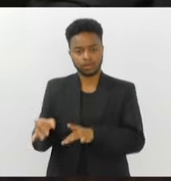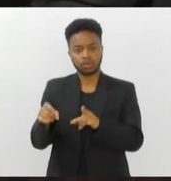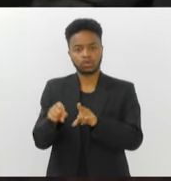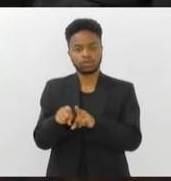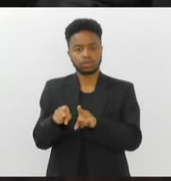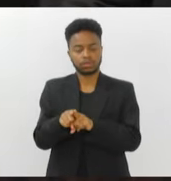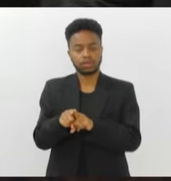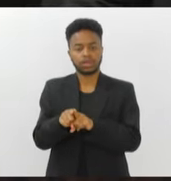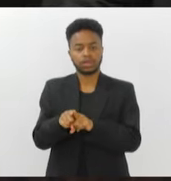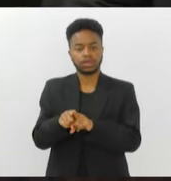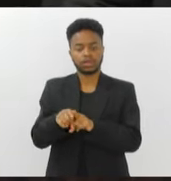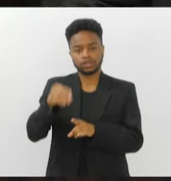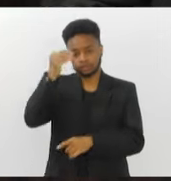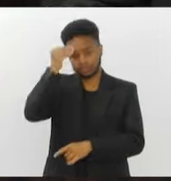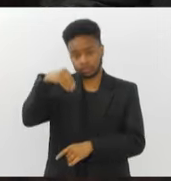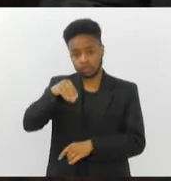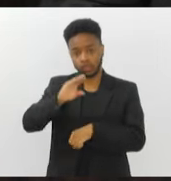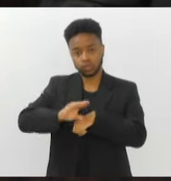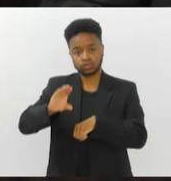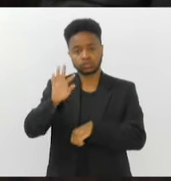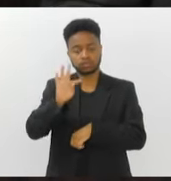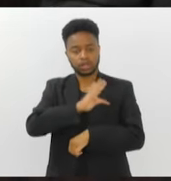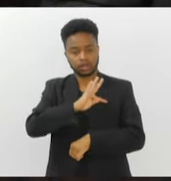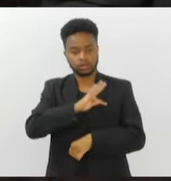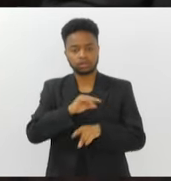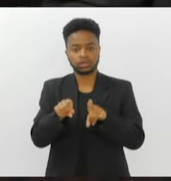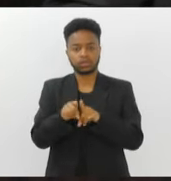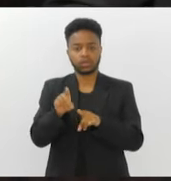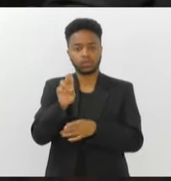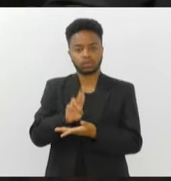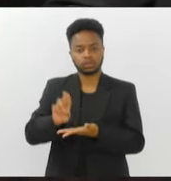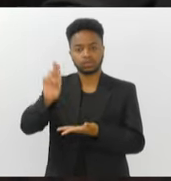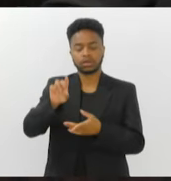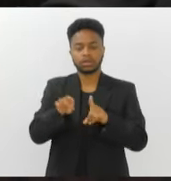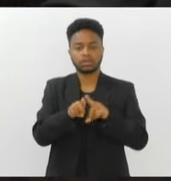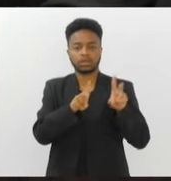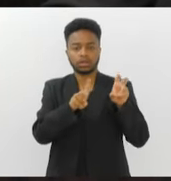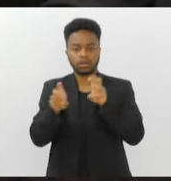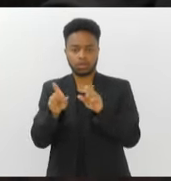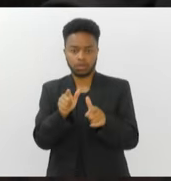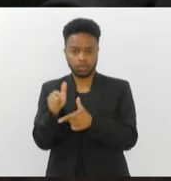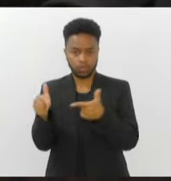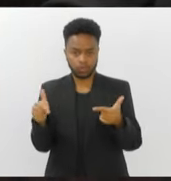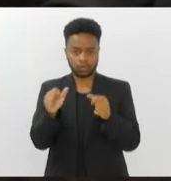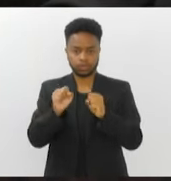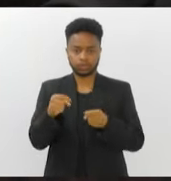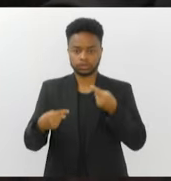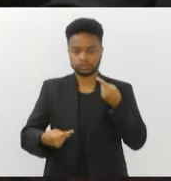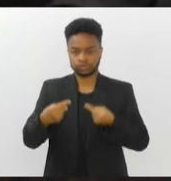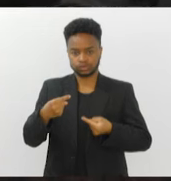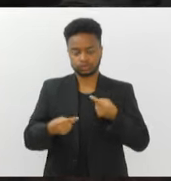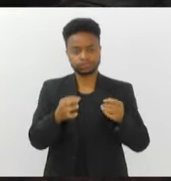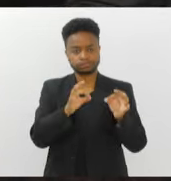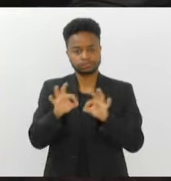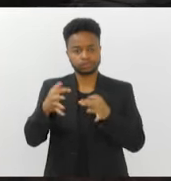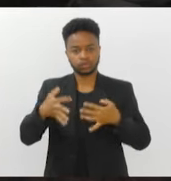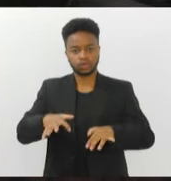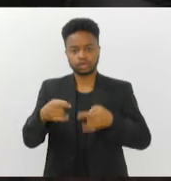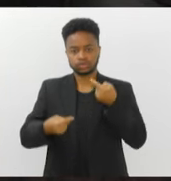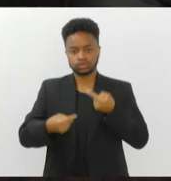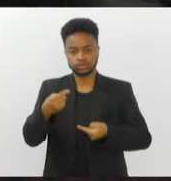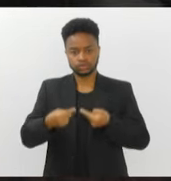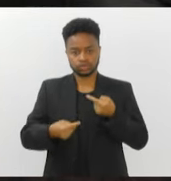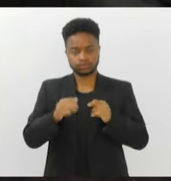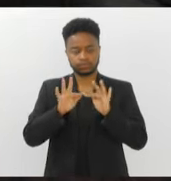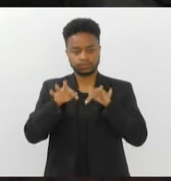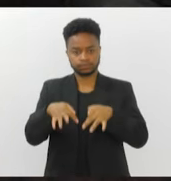evasão dos cursos técnicos e universidades e dá outras providências. Em discussão, não havendo quem queira discutir,